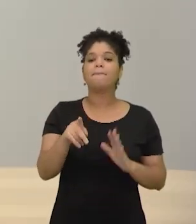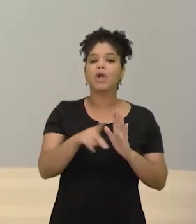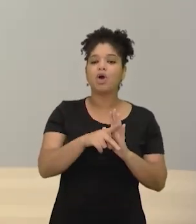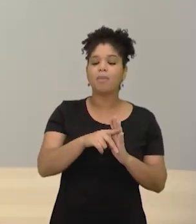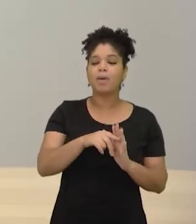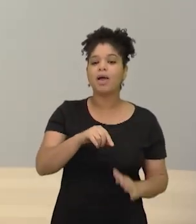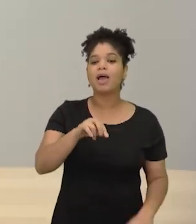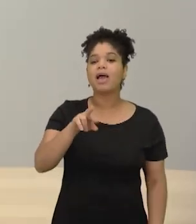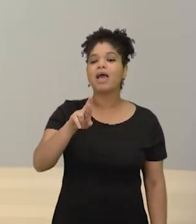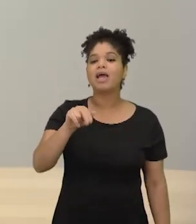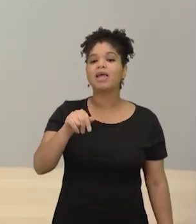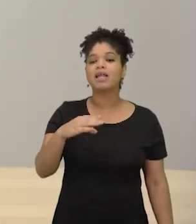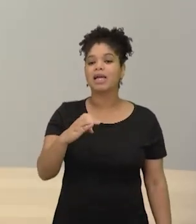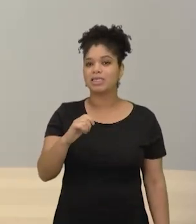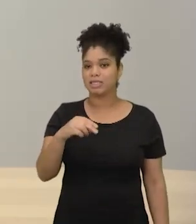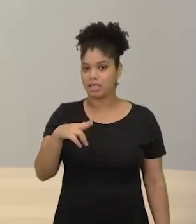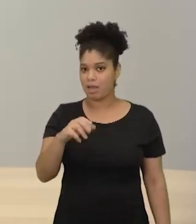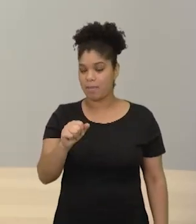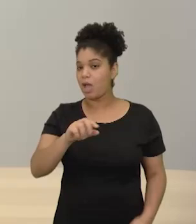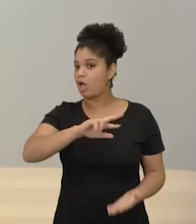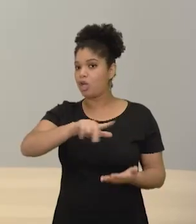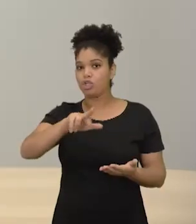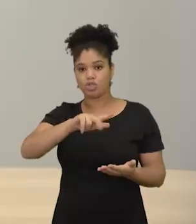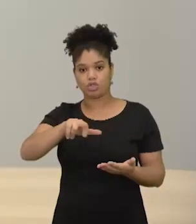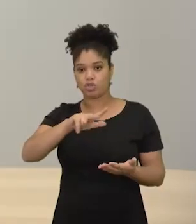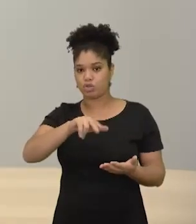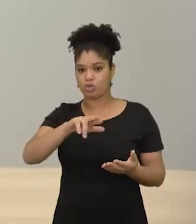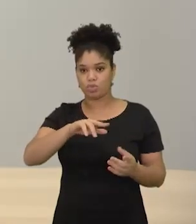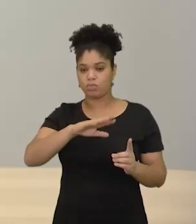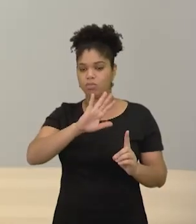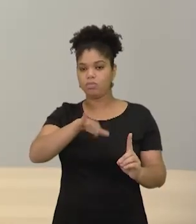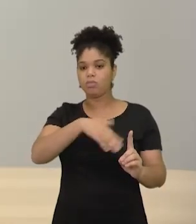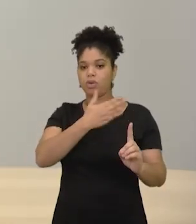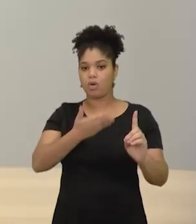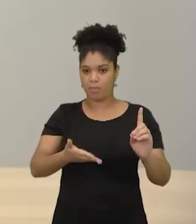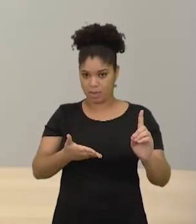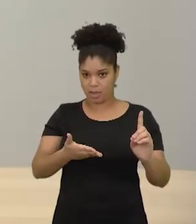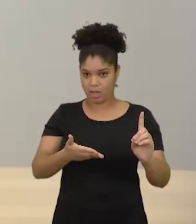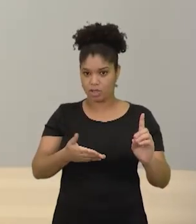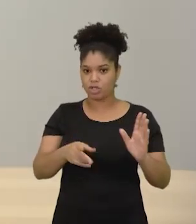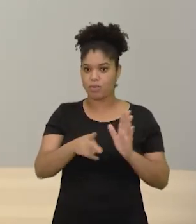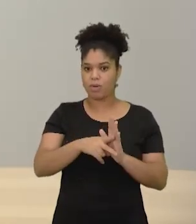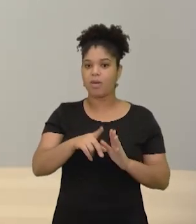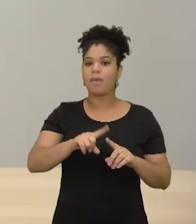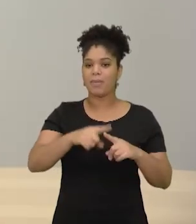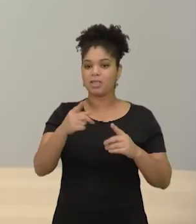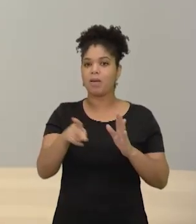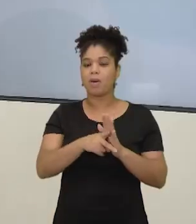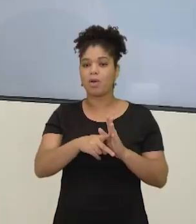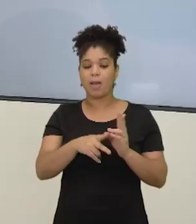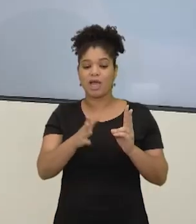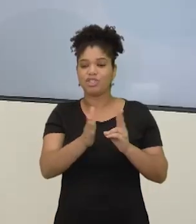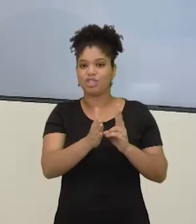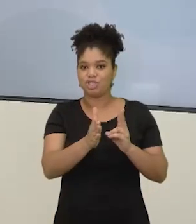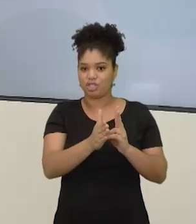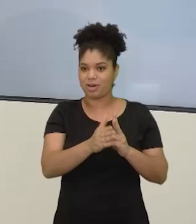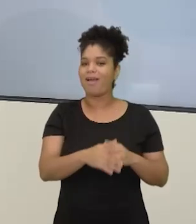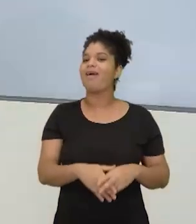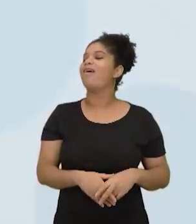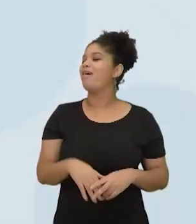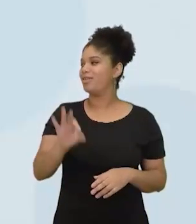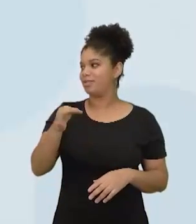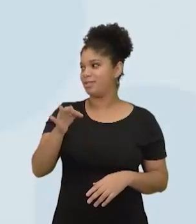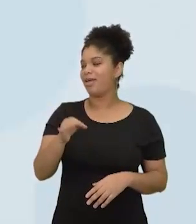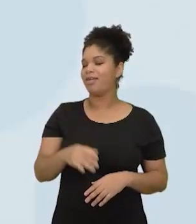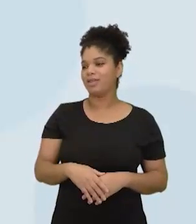homenagem a José de Alencar, tá? Mas sim a Índia, tal, Lábios de Mel, realmente indígena mesmo. Ah, perfeito. Então, o que fizemos